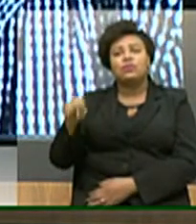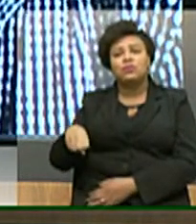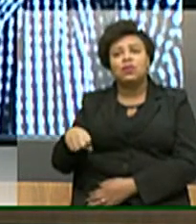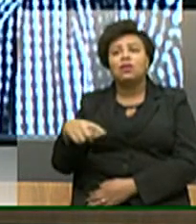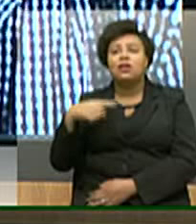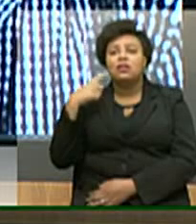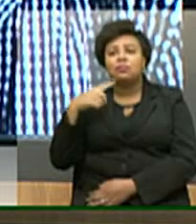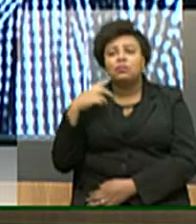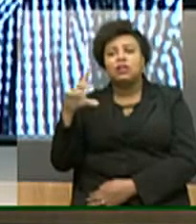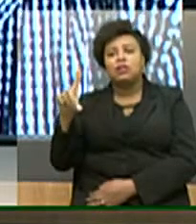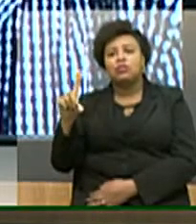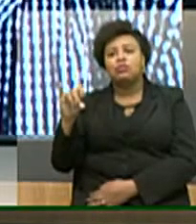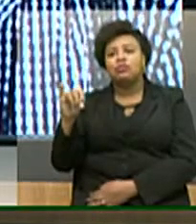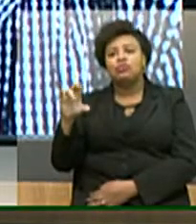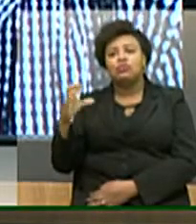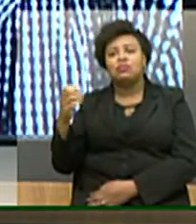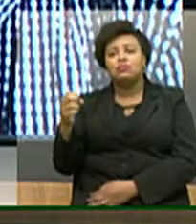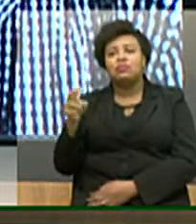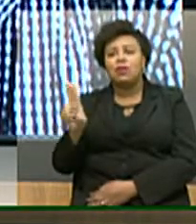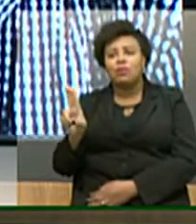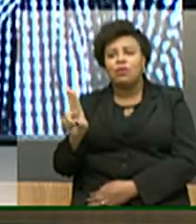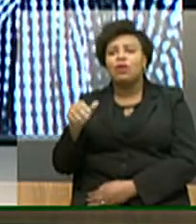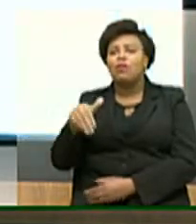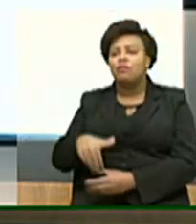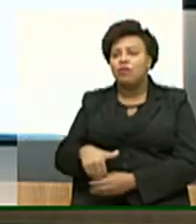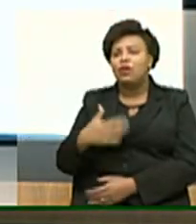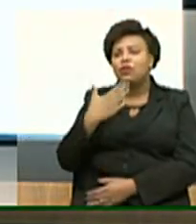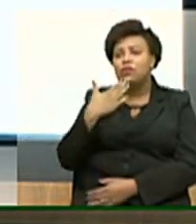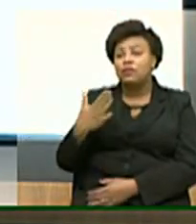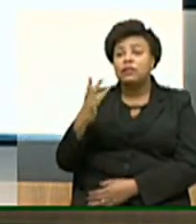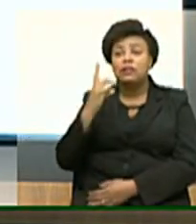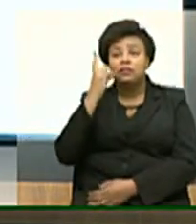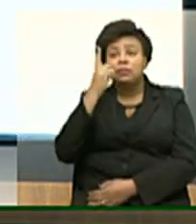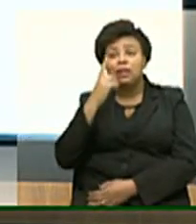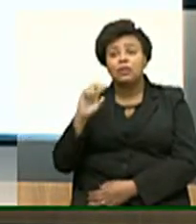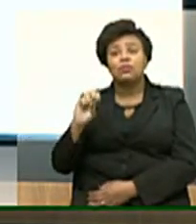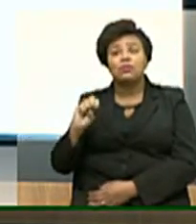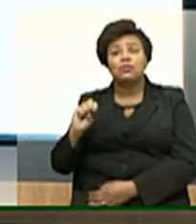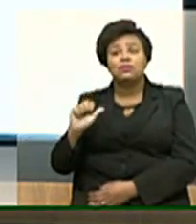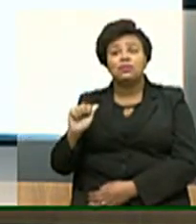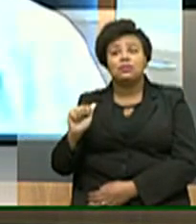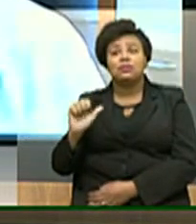Dirceu Franciscon. Favorável, senhor presidente. Deputado Lisandro Sabino.